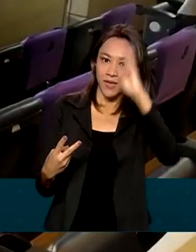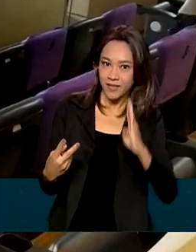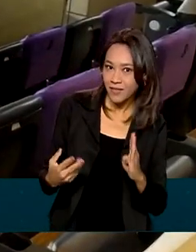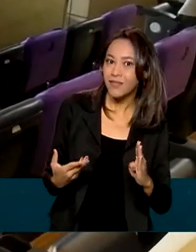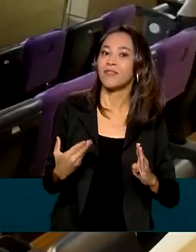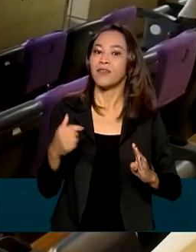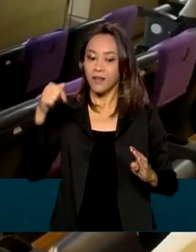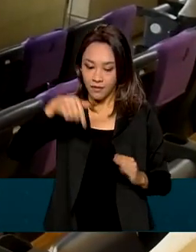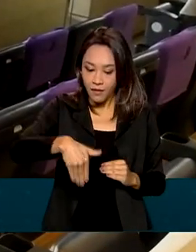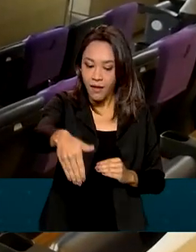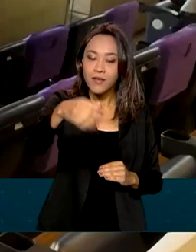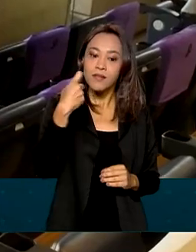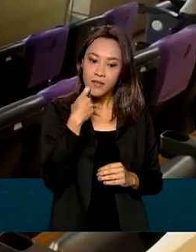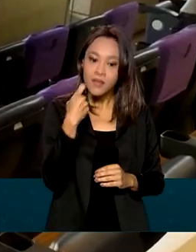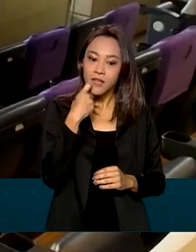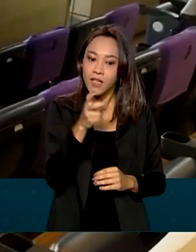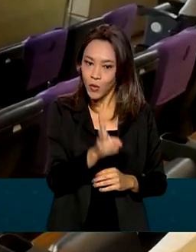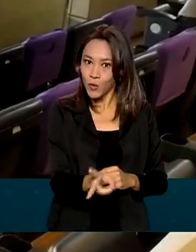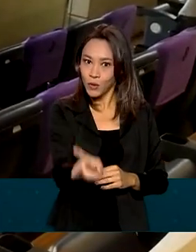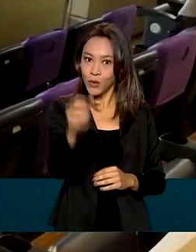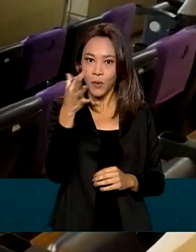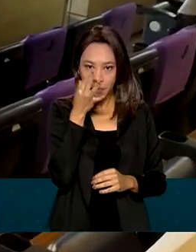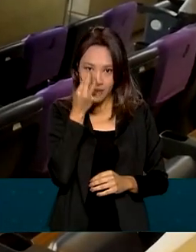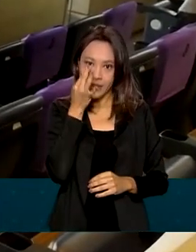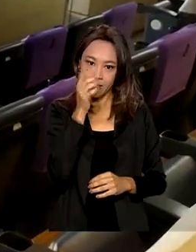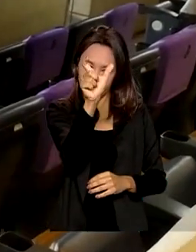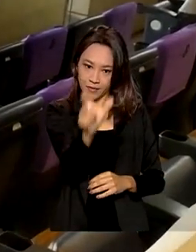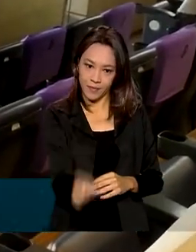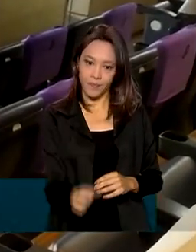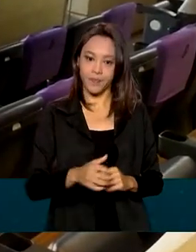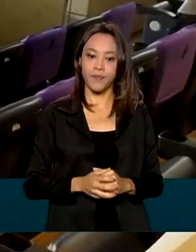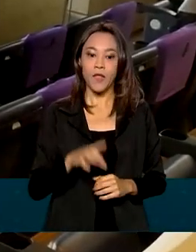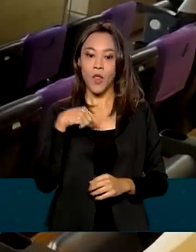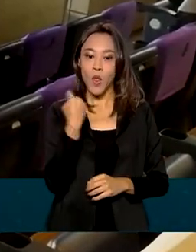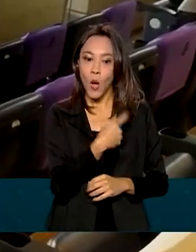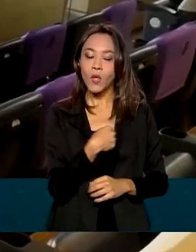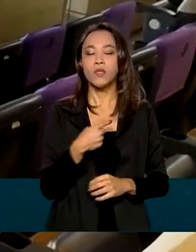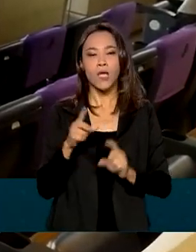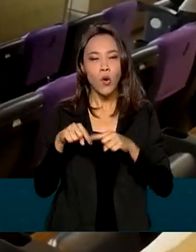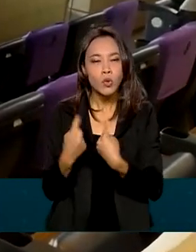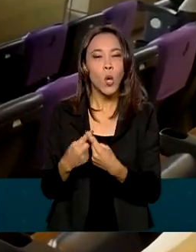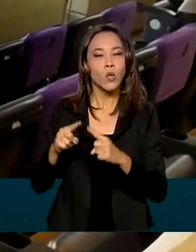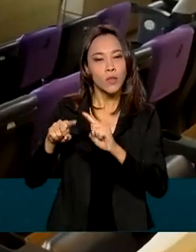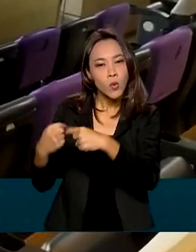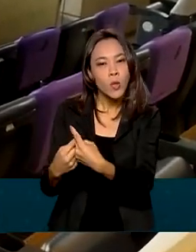sexta, continua com a agenda em Tóquio. Estamos dando sequência a uma série de reuniões